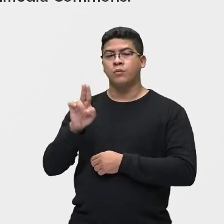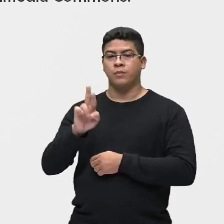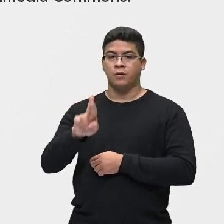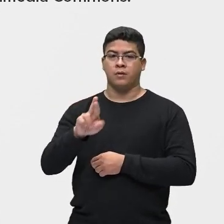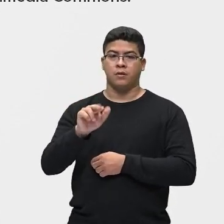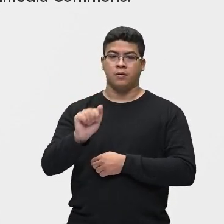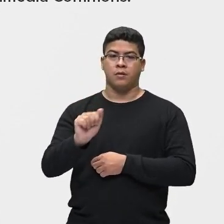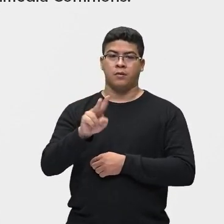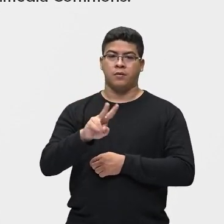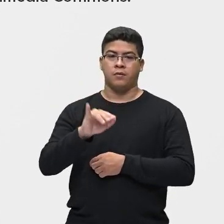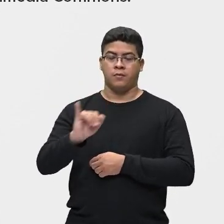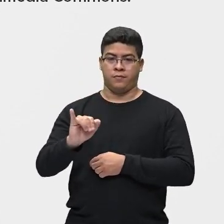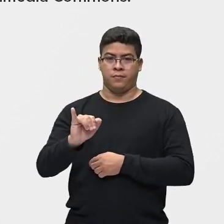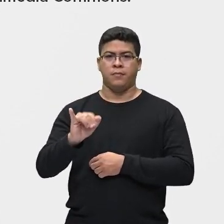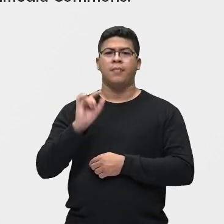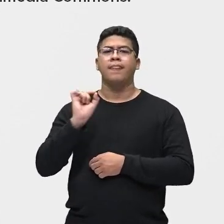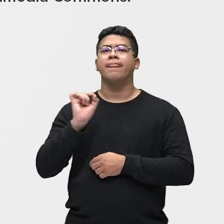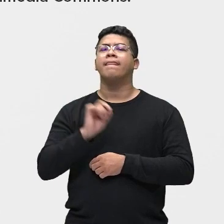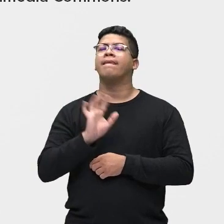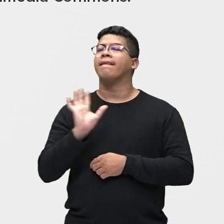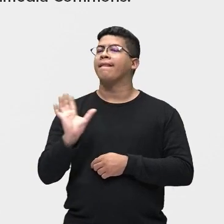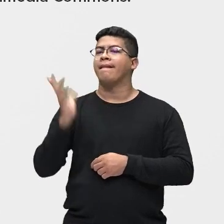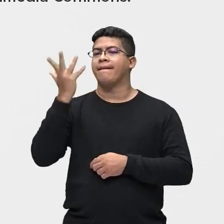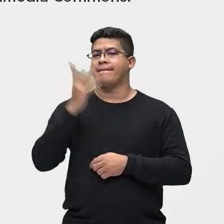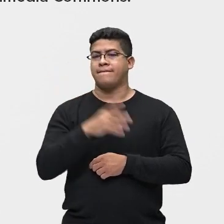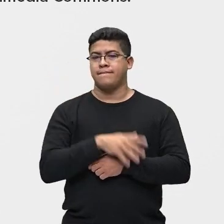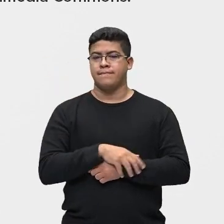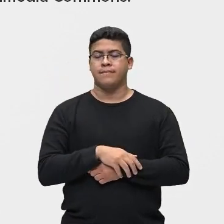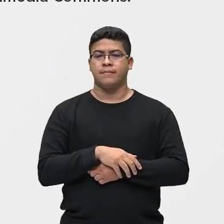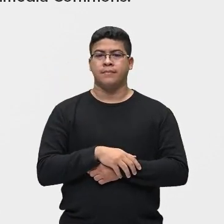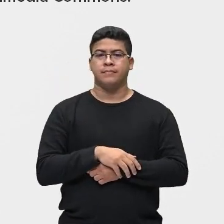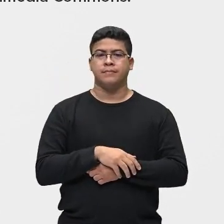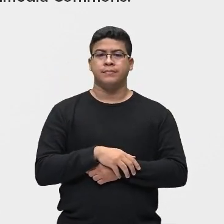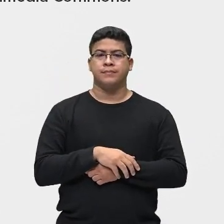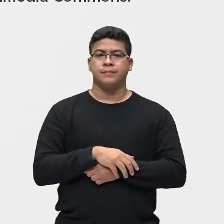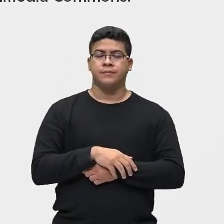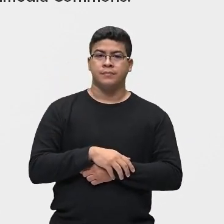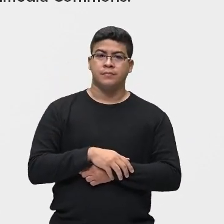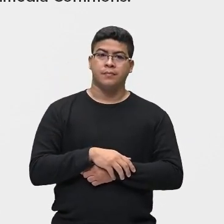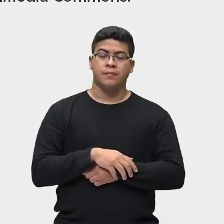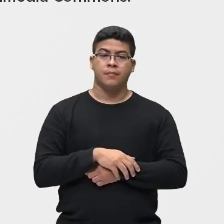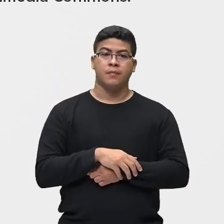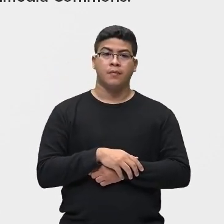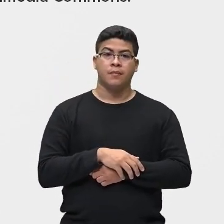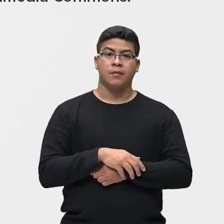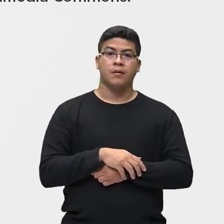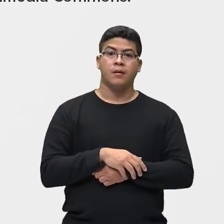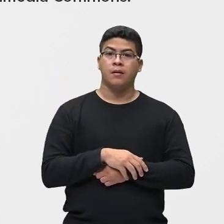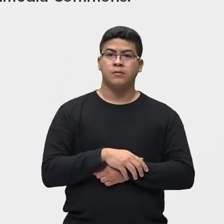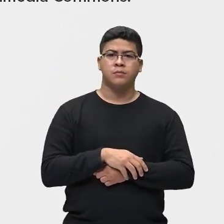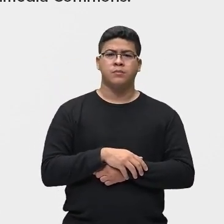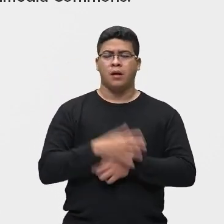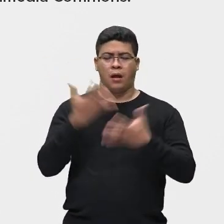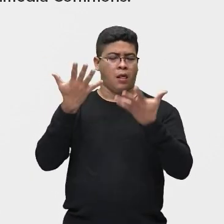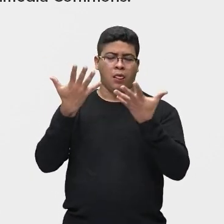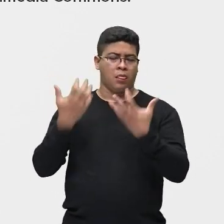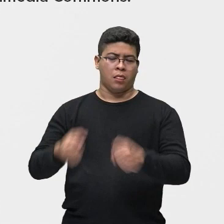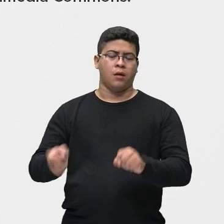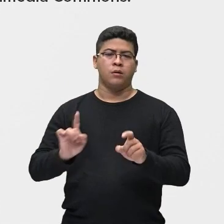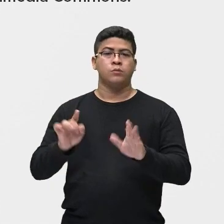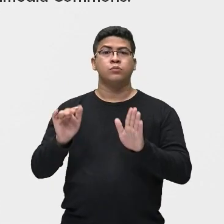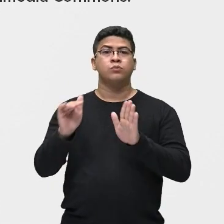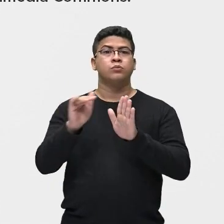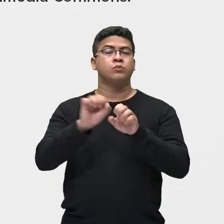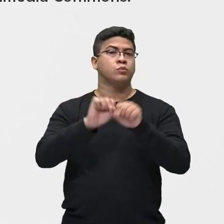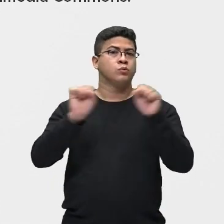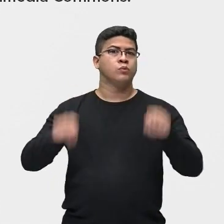Só que o que aconteceu com o Ravi Shankar? Ele simplesmente não aceitou o sistema